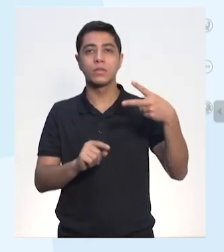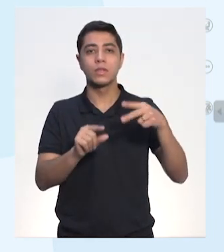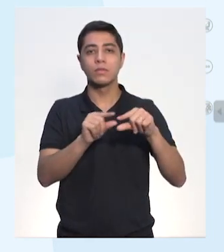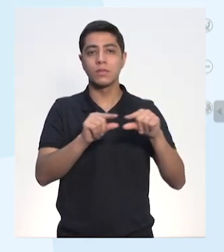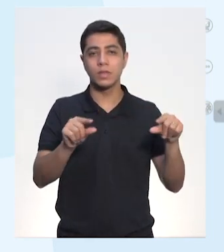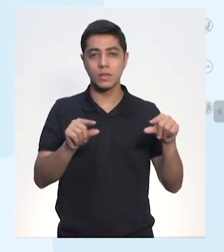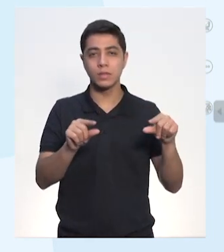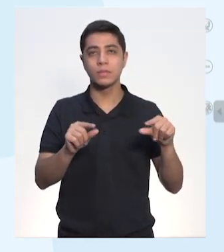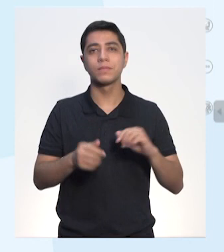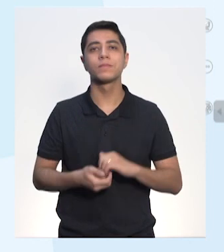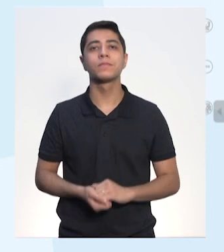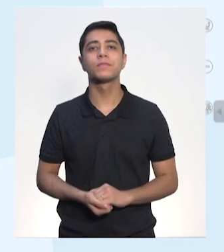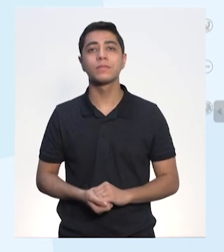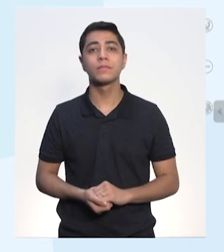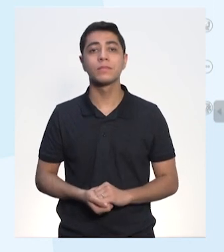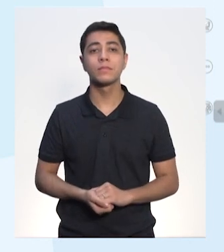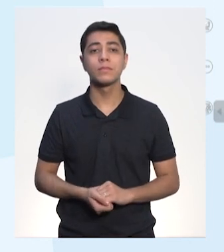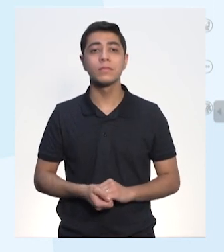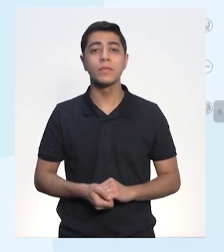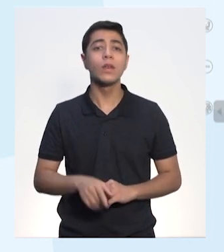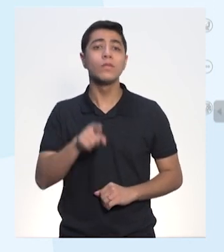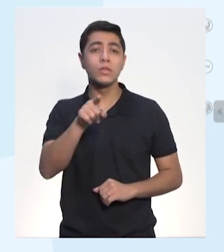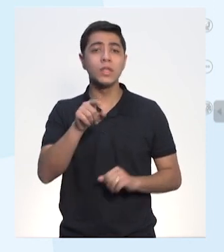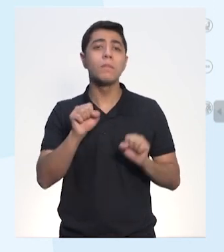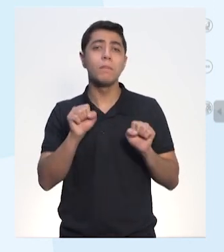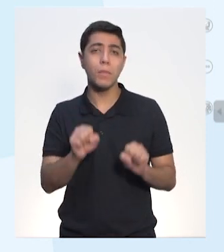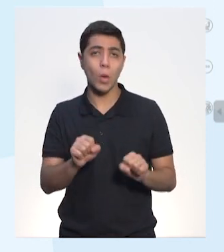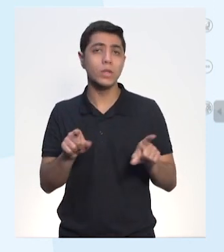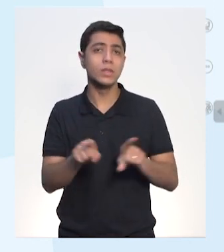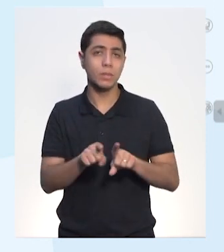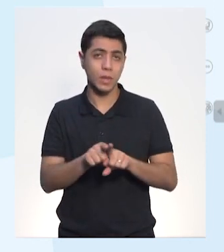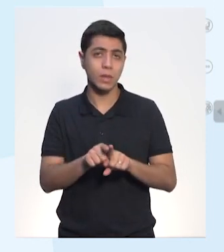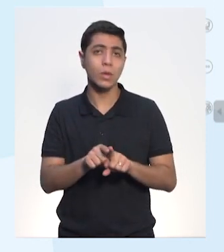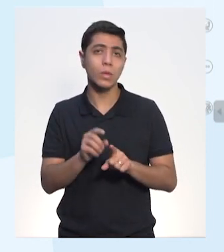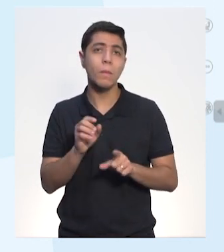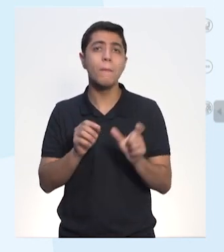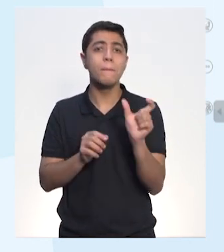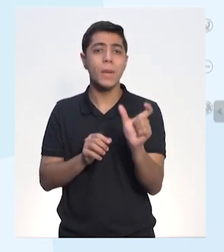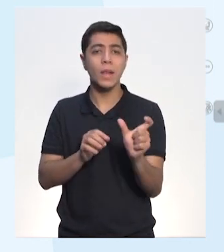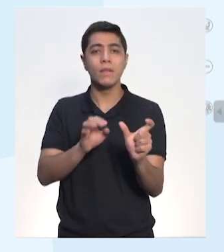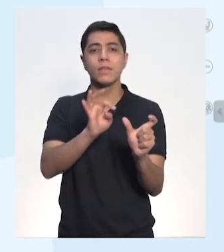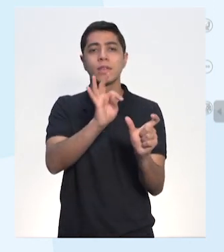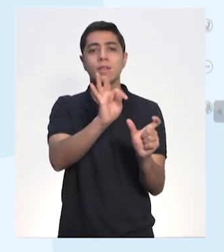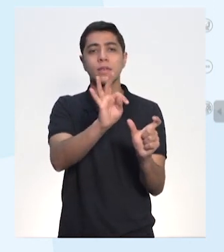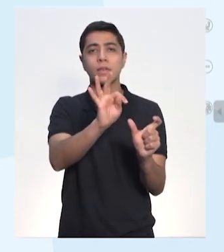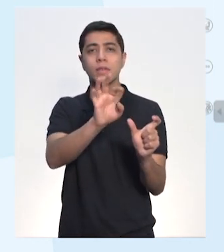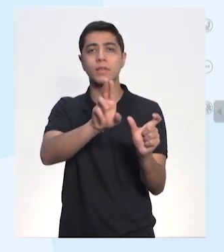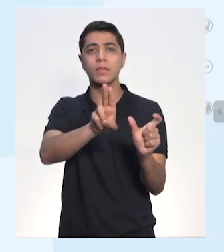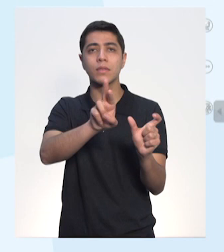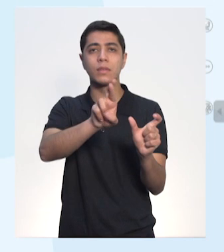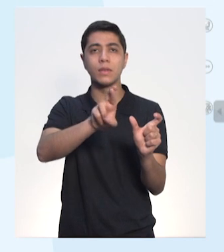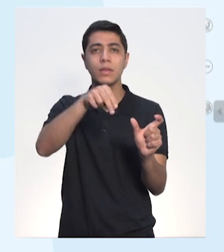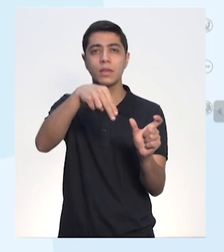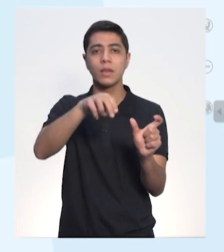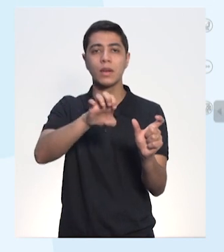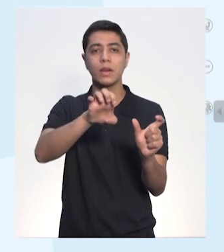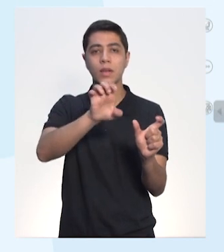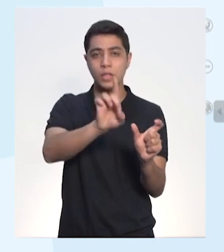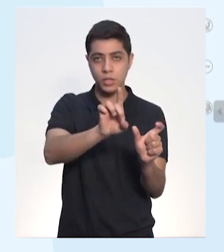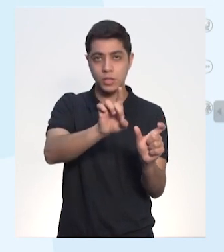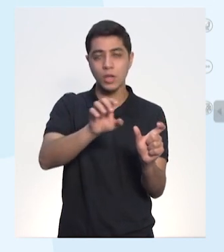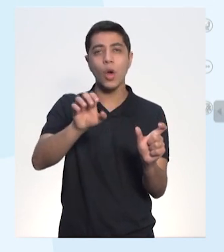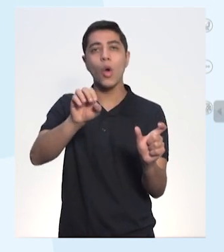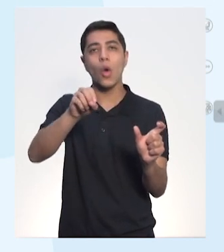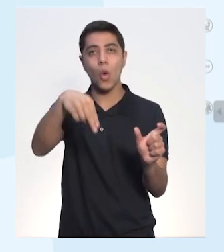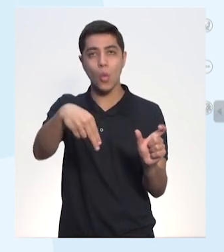não funcionou, ou turned on, se você quer falar que ligou, turned on. Ou